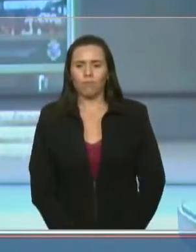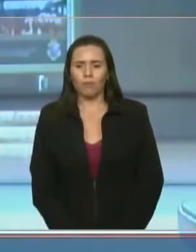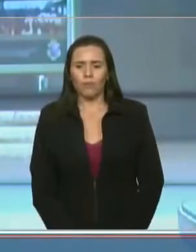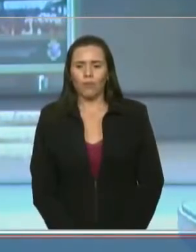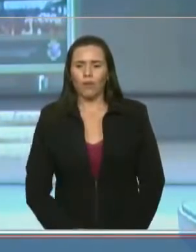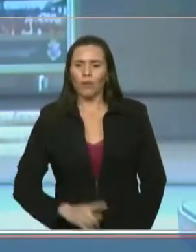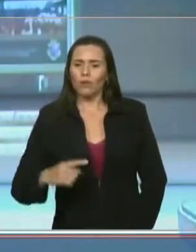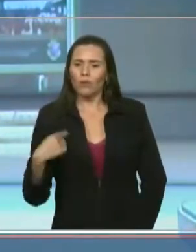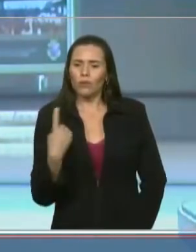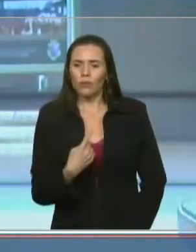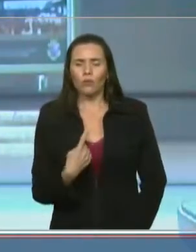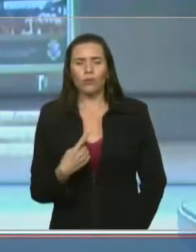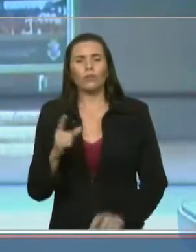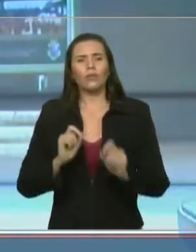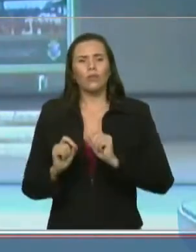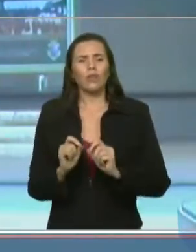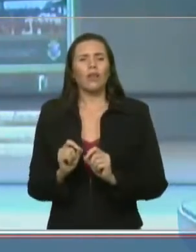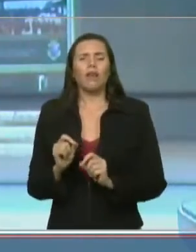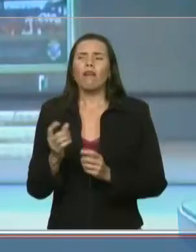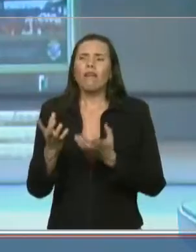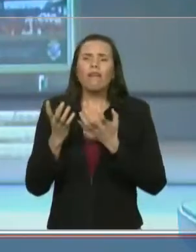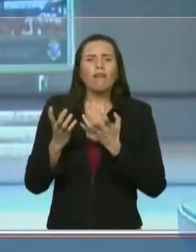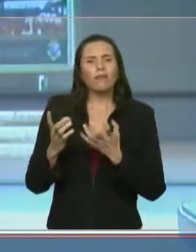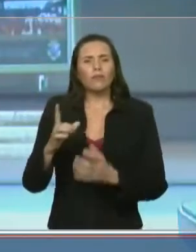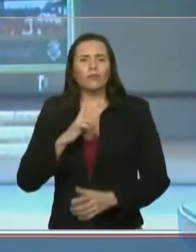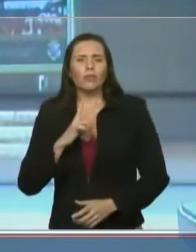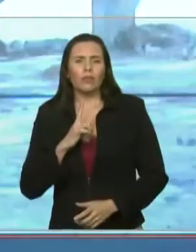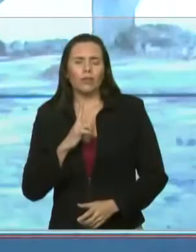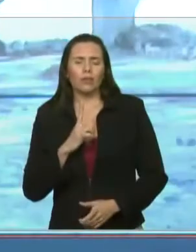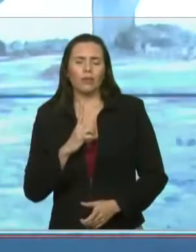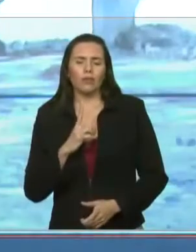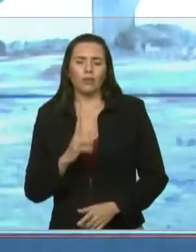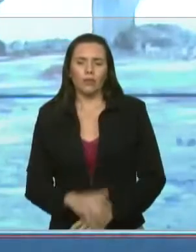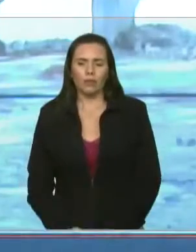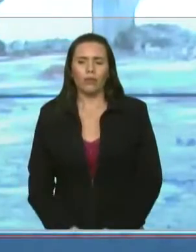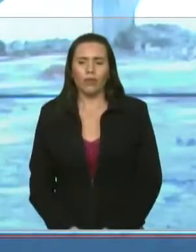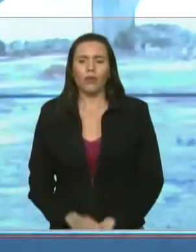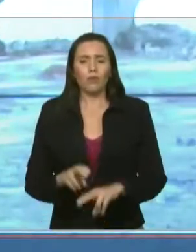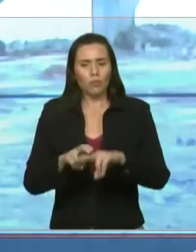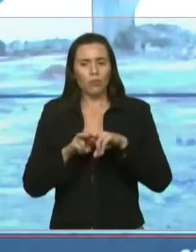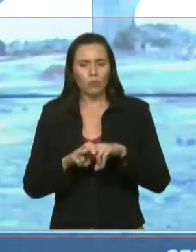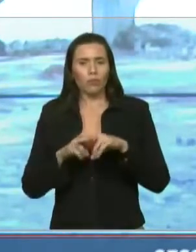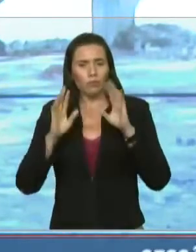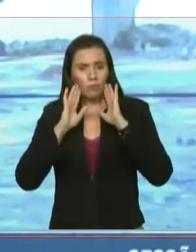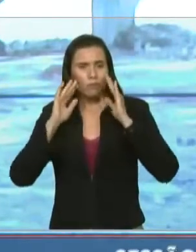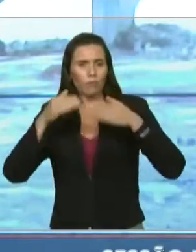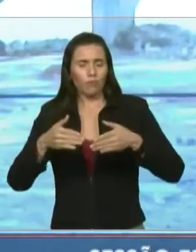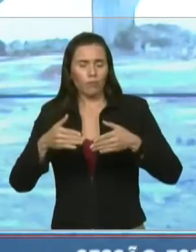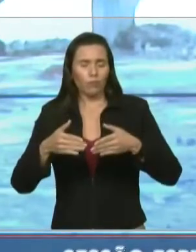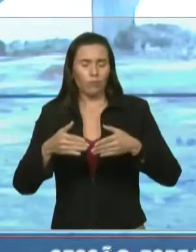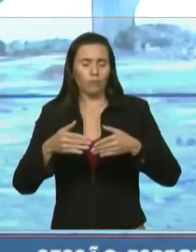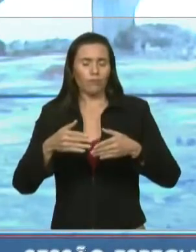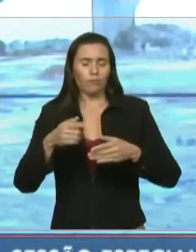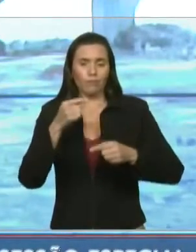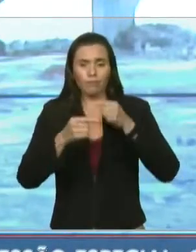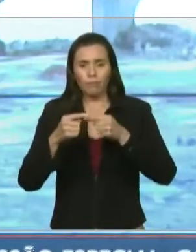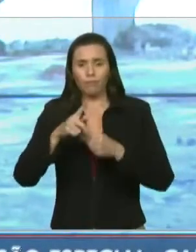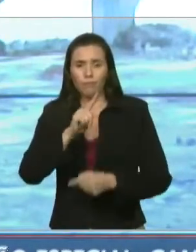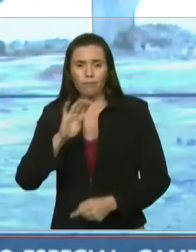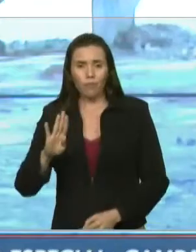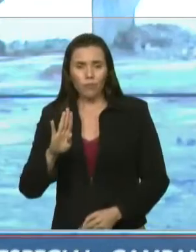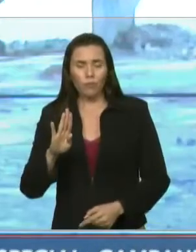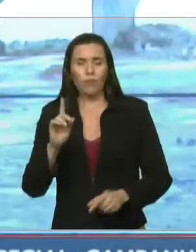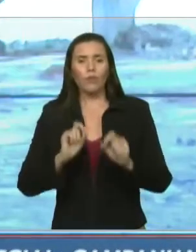governo terá de fazer com que aconteça para todos e todas. E nesse sentido, um aspecto fundamental das políticas públicas é que elas